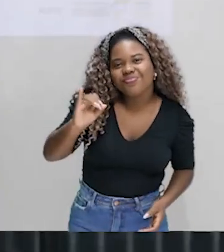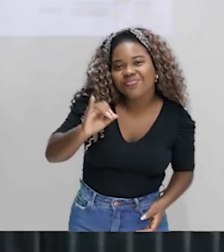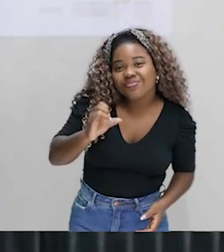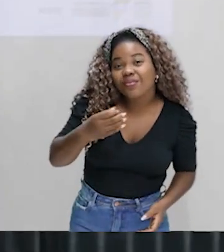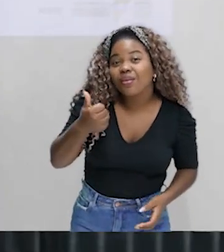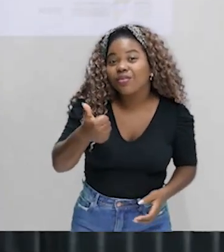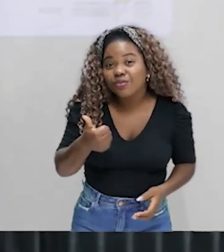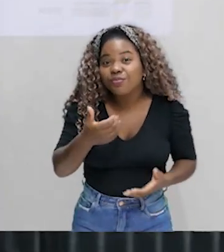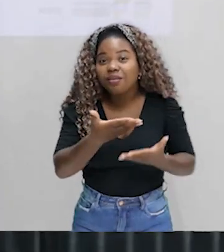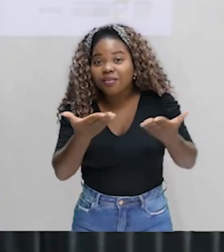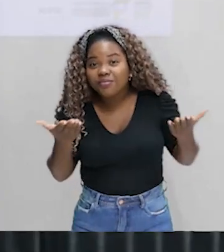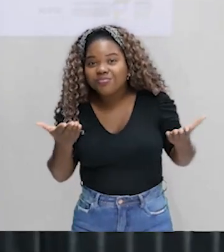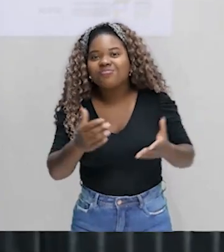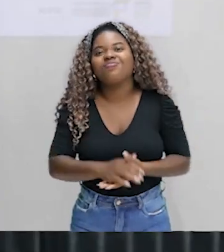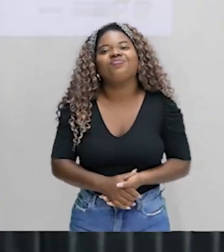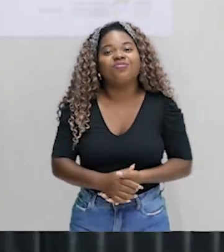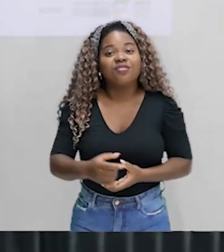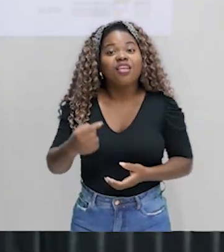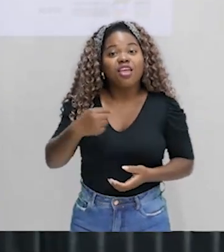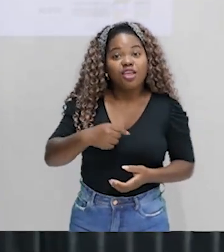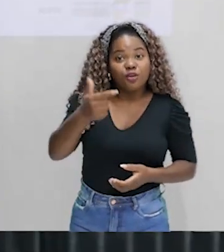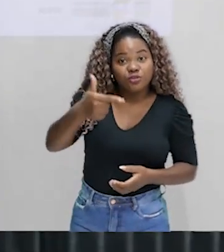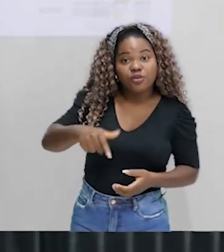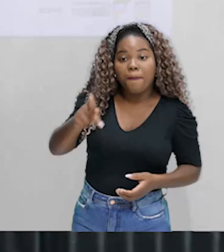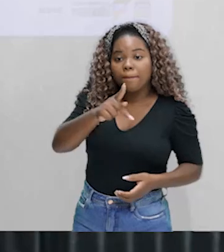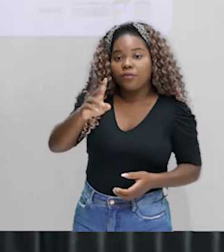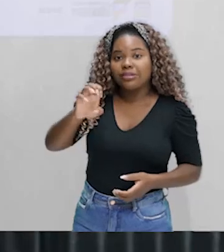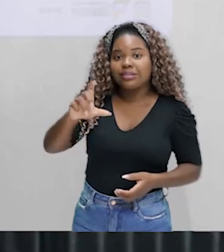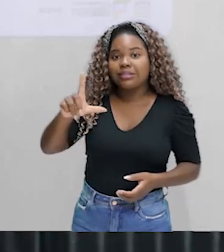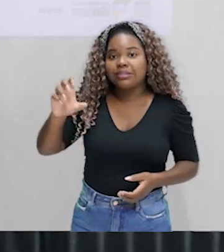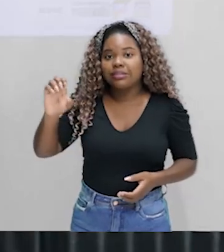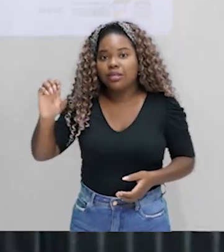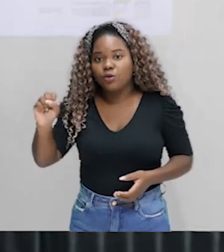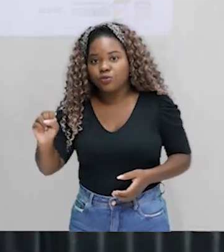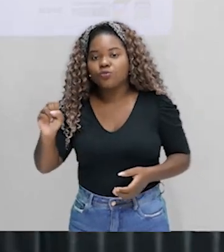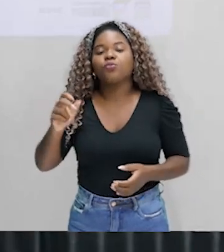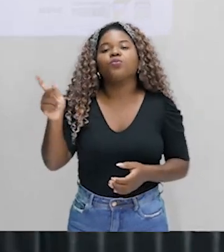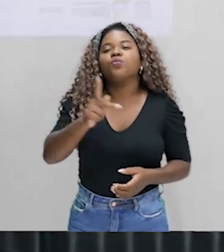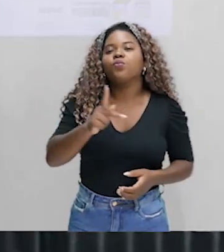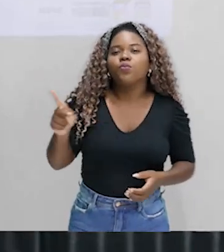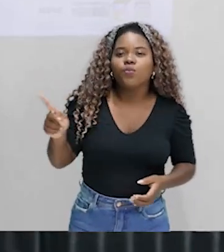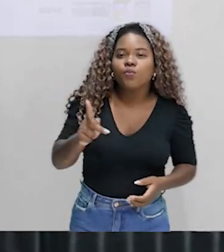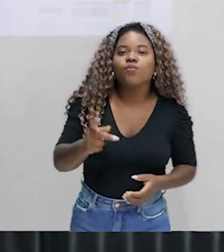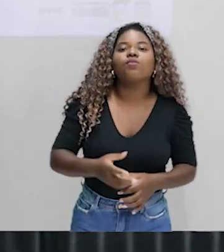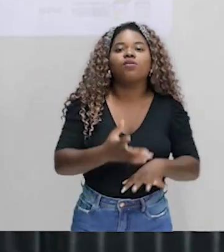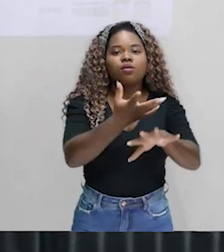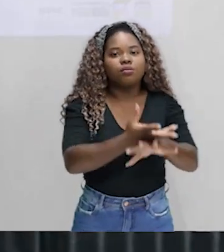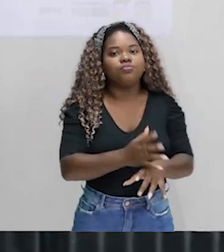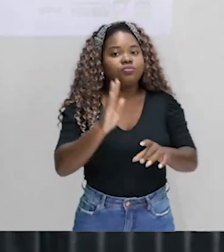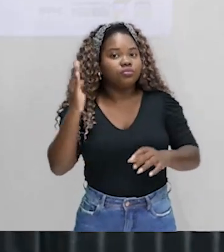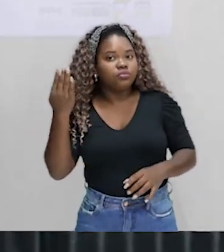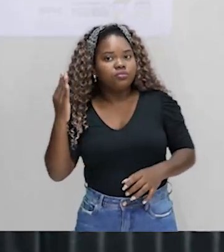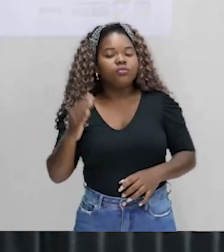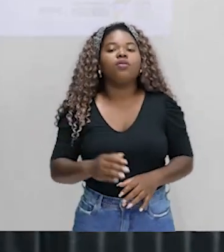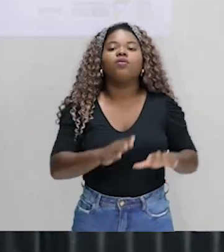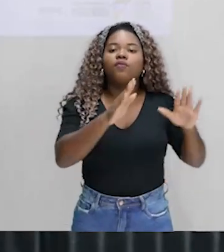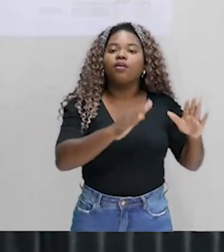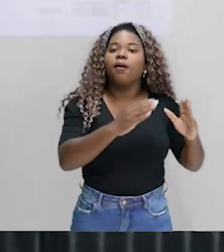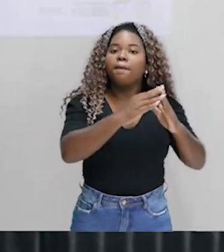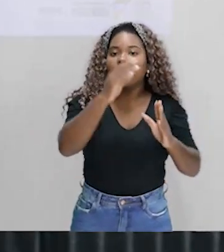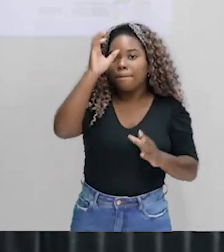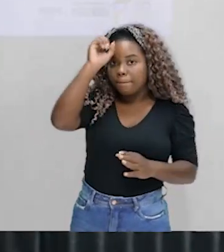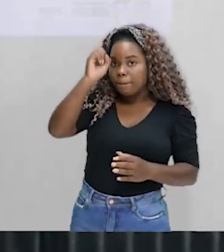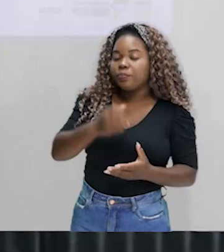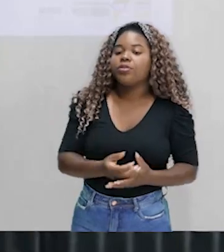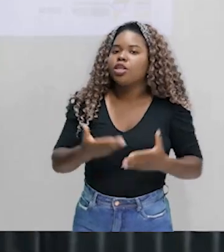Fala pessoal, tudo bem com vocês? Olha eu aqui mais uma vez, professor Celso Ramos, para mais uma aula de biologia do Fica em Casa Aprendendo. E nessa